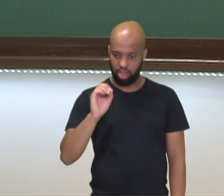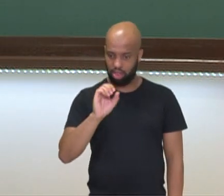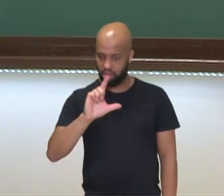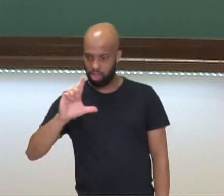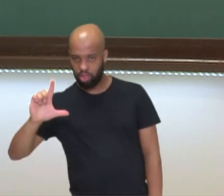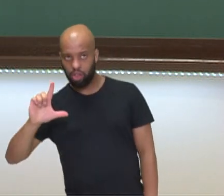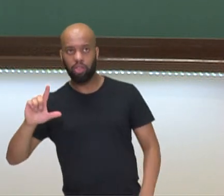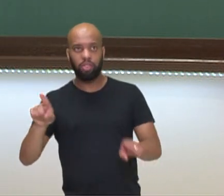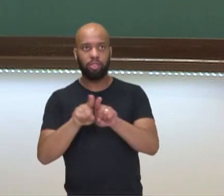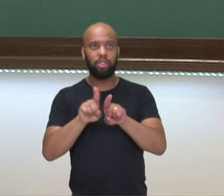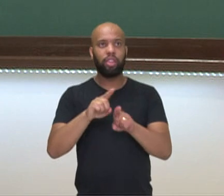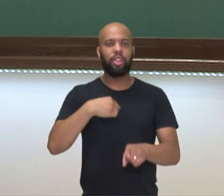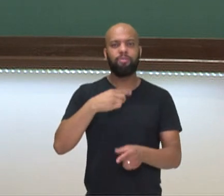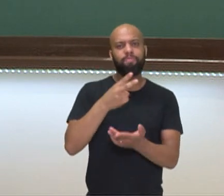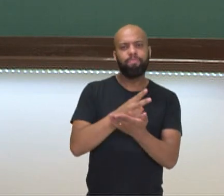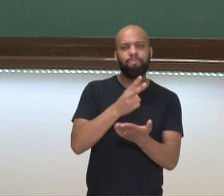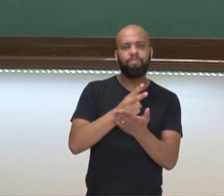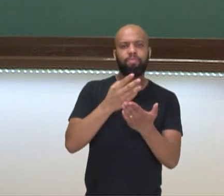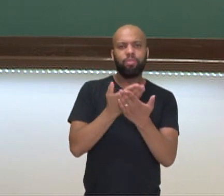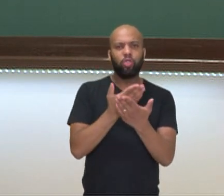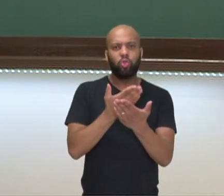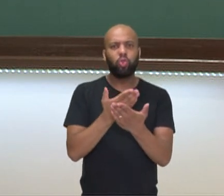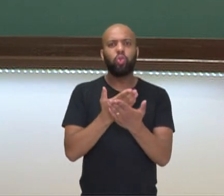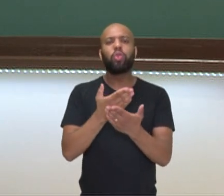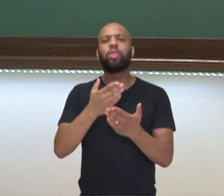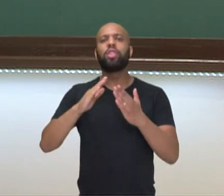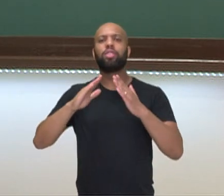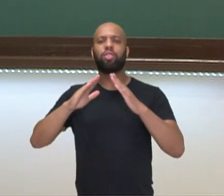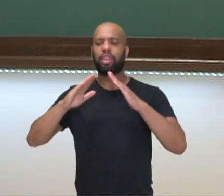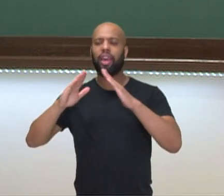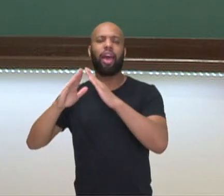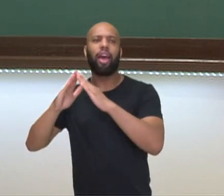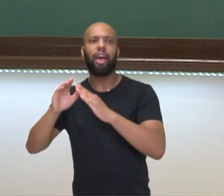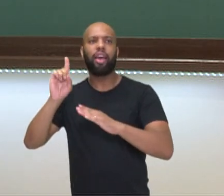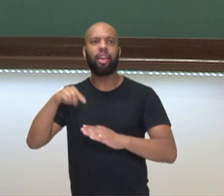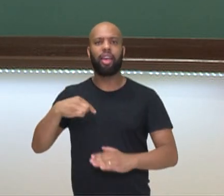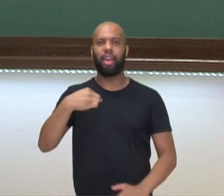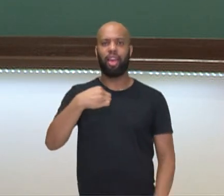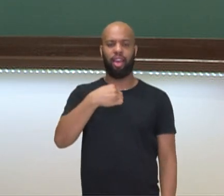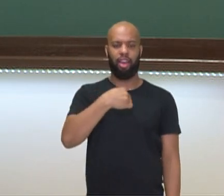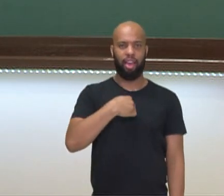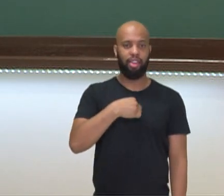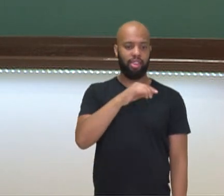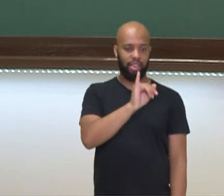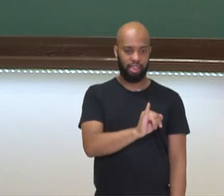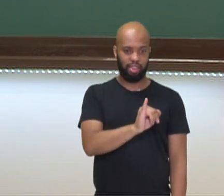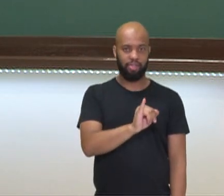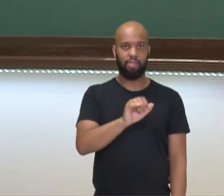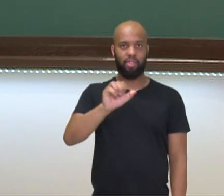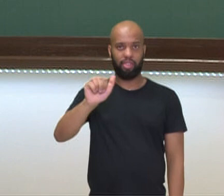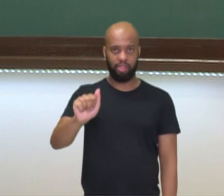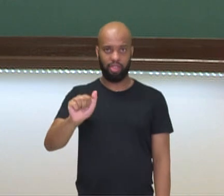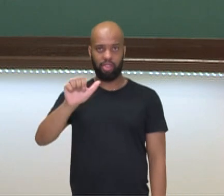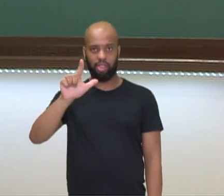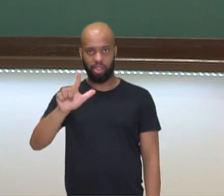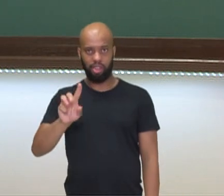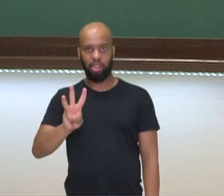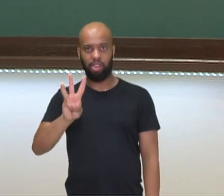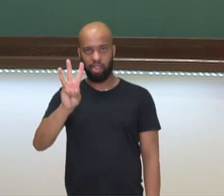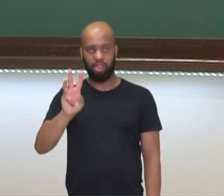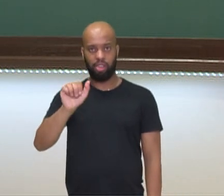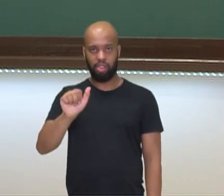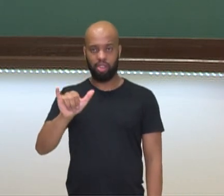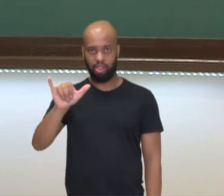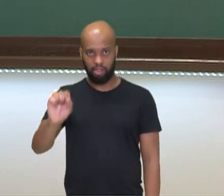estudo inglês na escola. I sometimes watch a movie in English, então às vezes eu assisto um filme